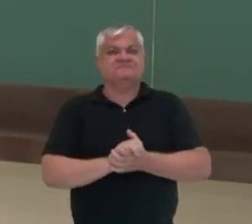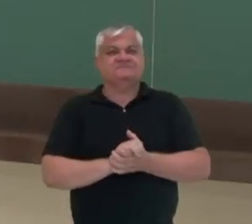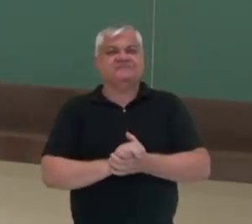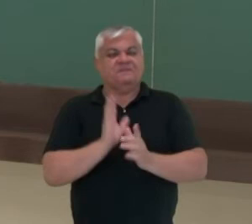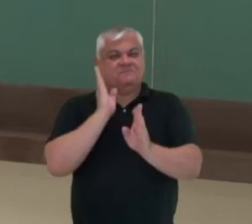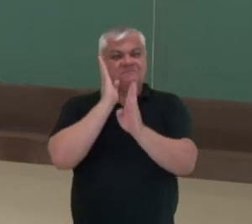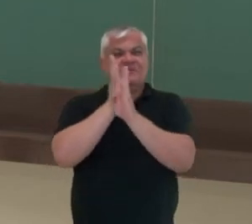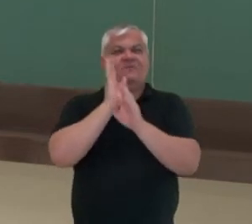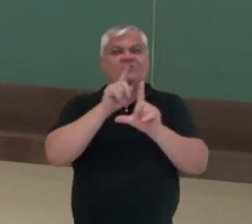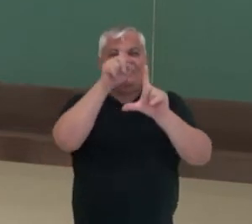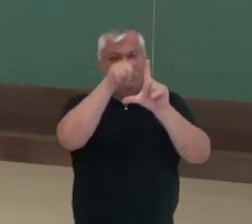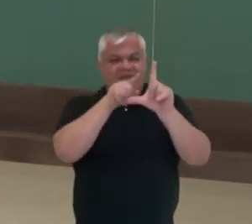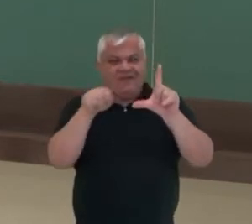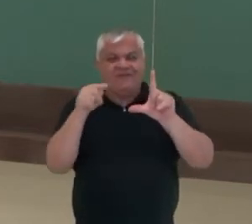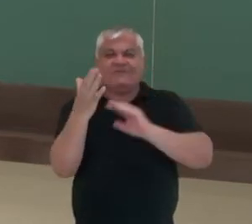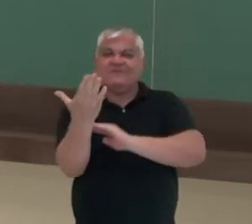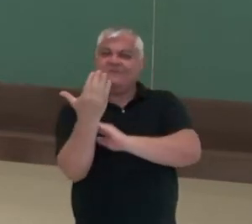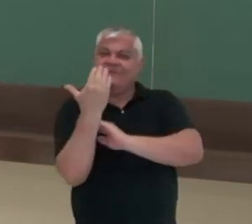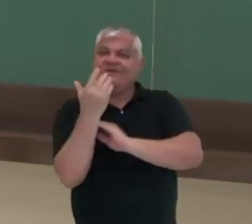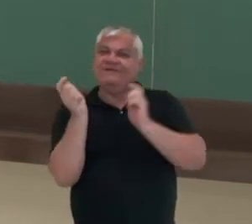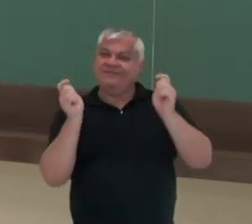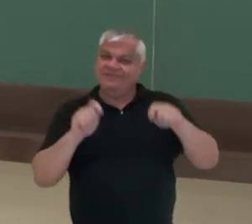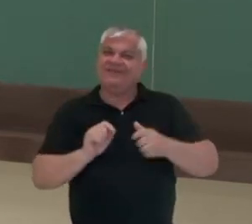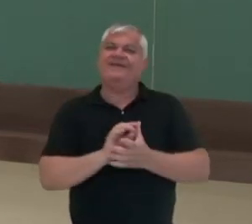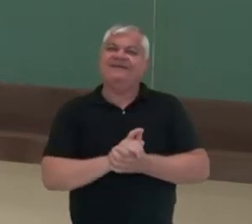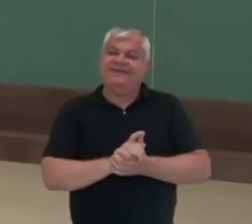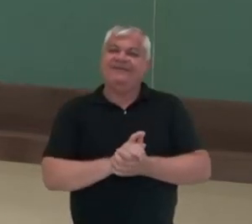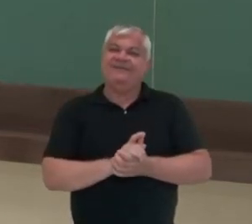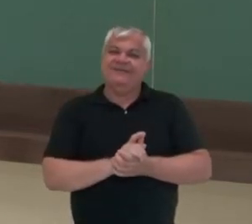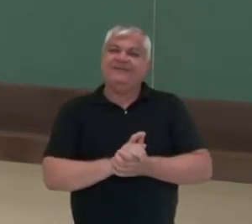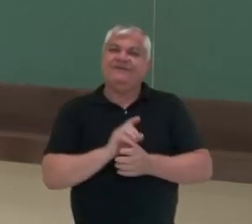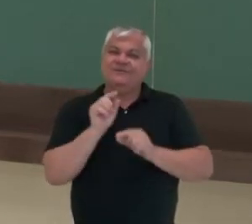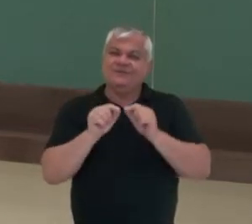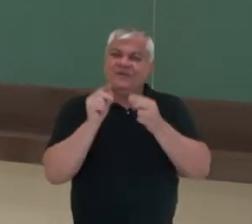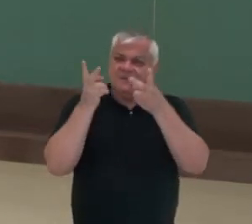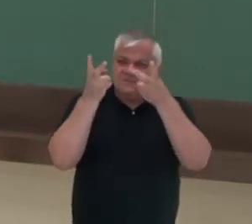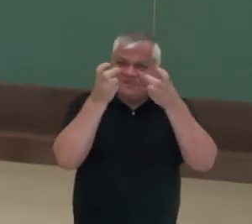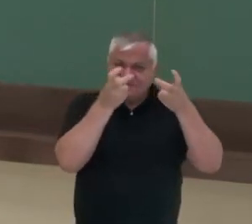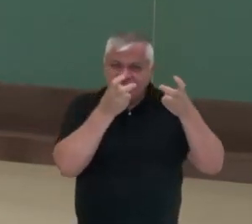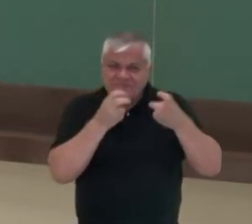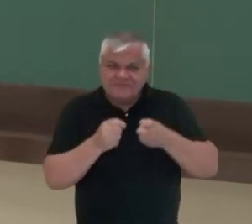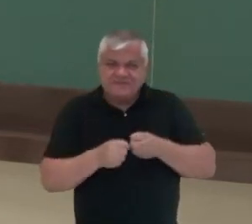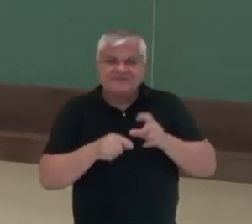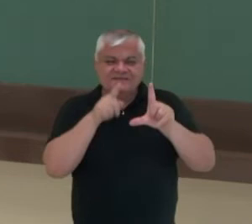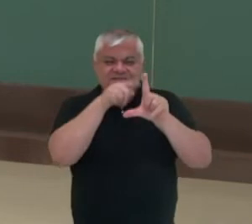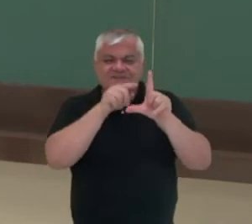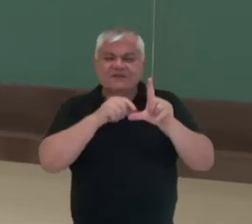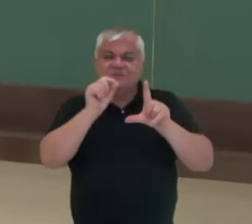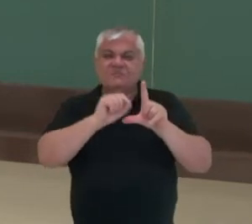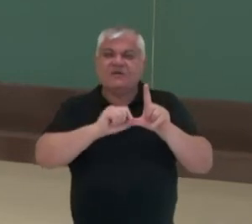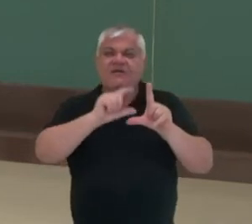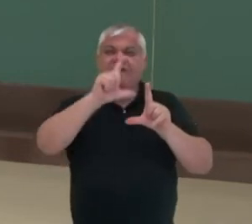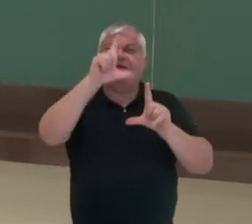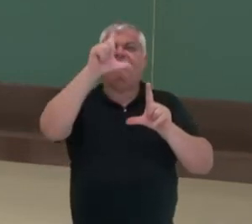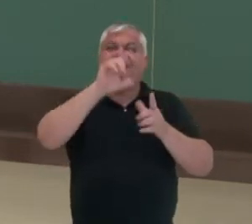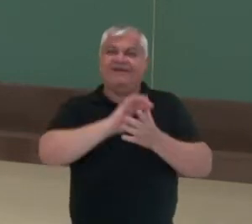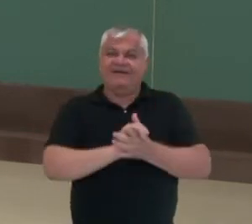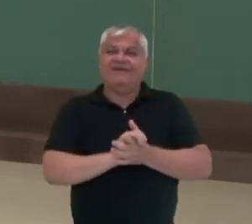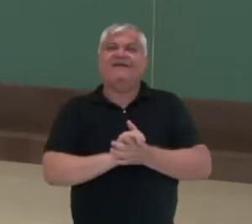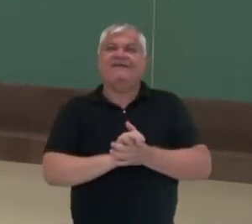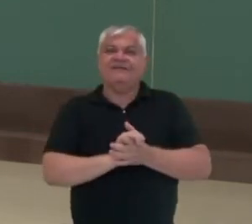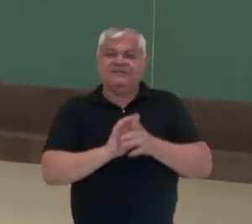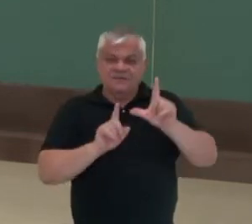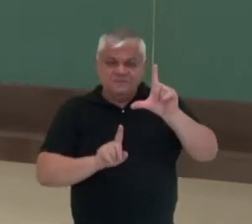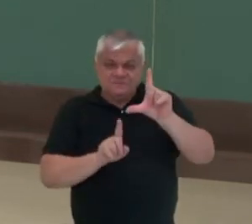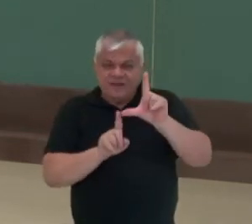ver ali que ali já tem uma, né, uma tendência, né, se a gente observar no gráfico, de crescimento. Então quando eles já se cruzam aqui,